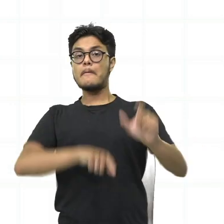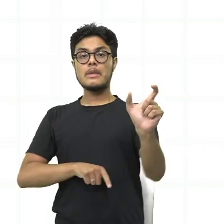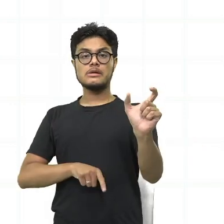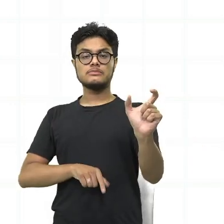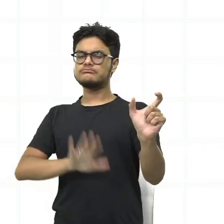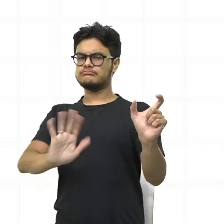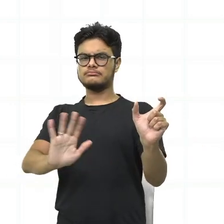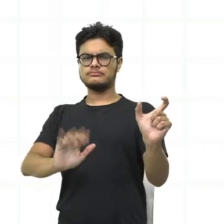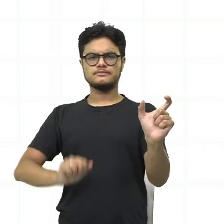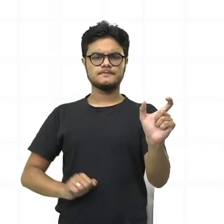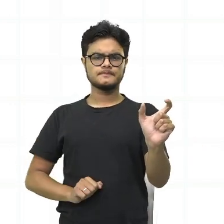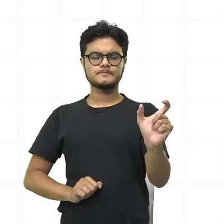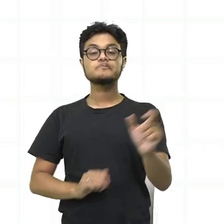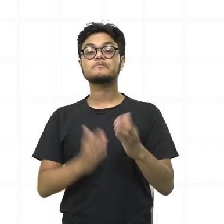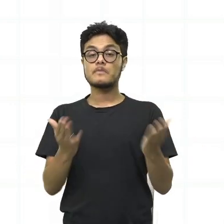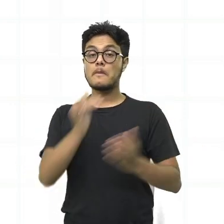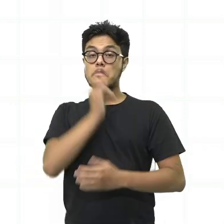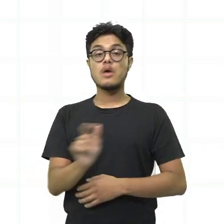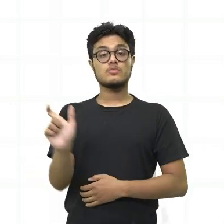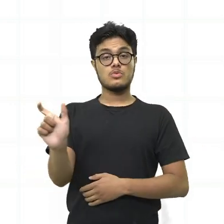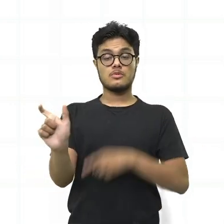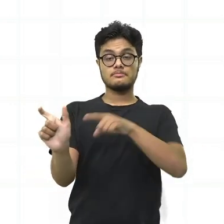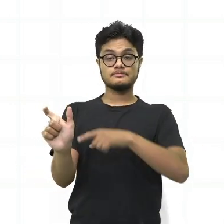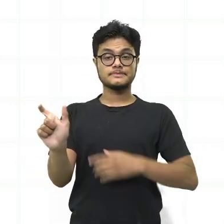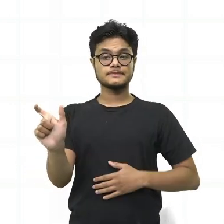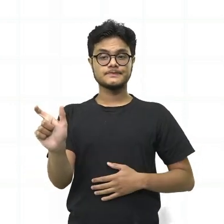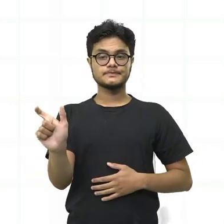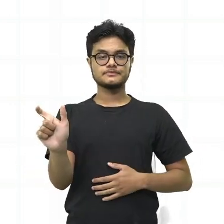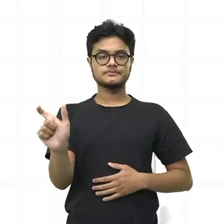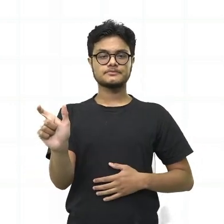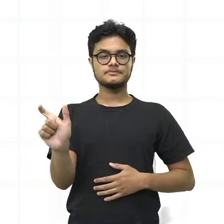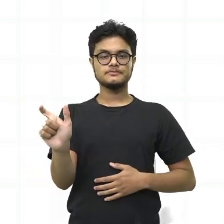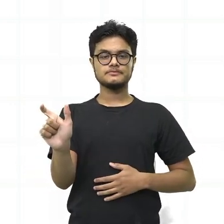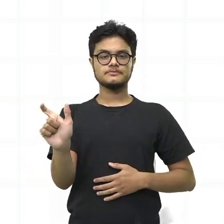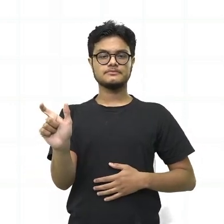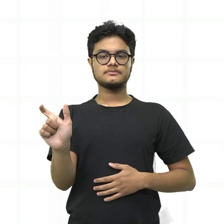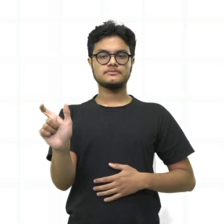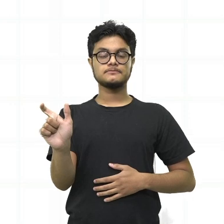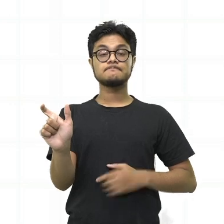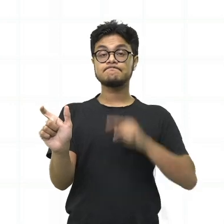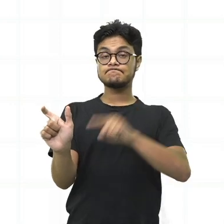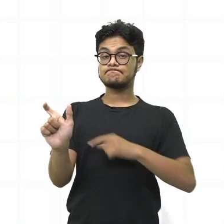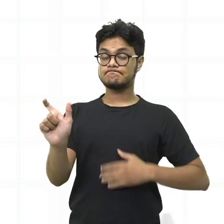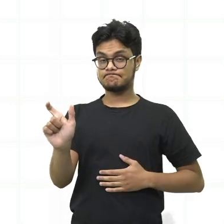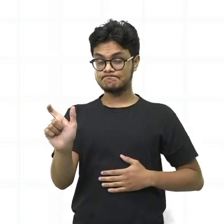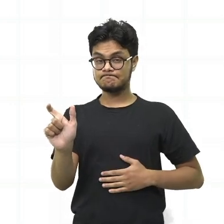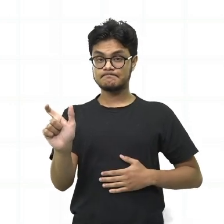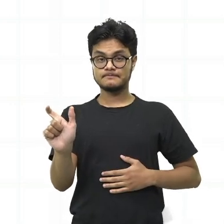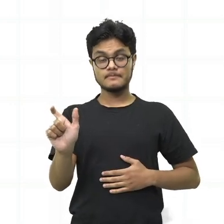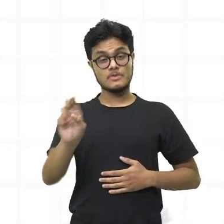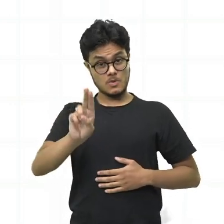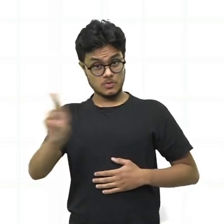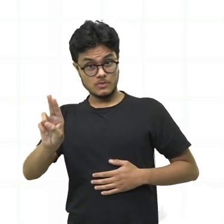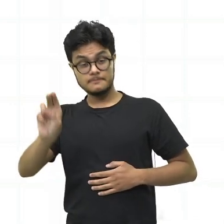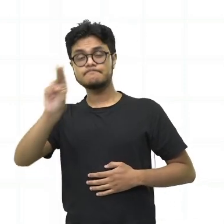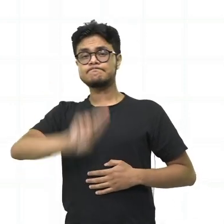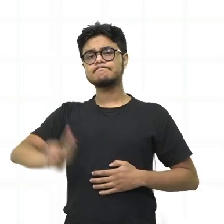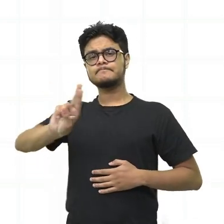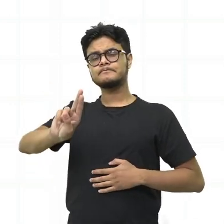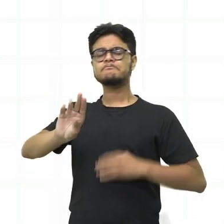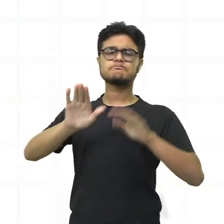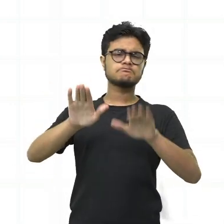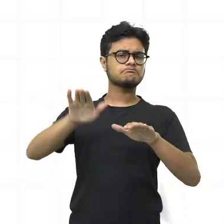vejam, olha só. O concreto, ele vai acontecer, aí esse nome ele vai acontecer